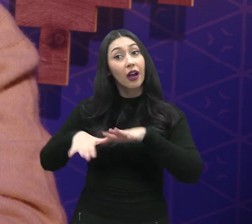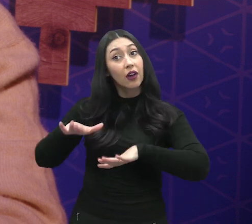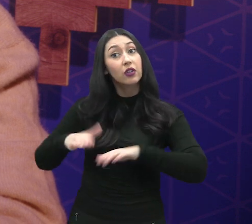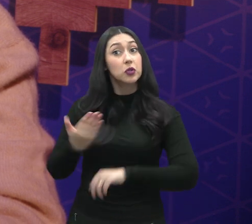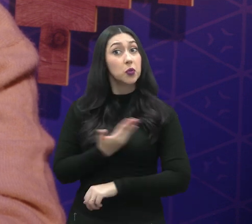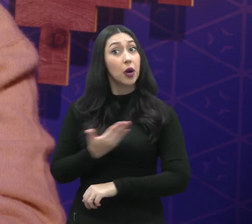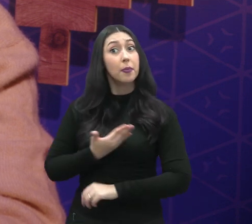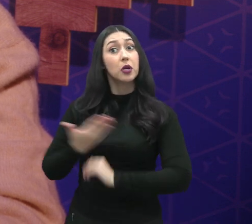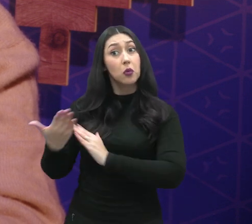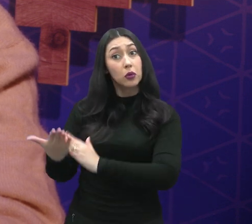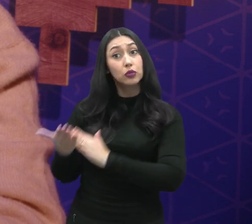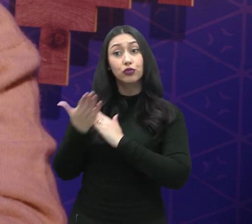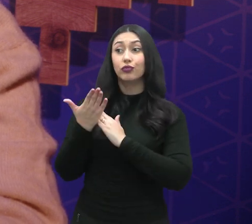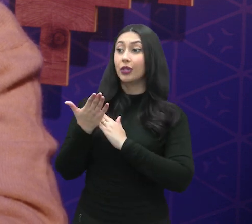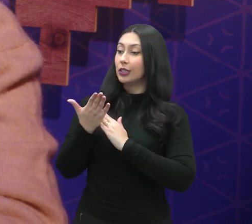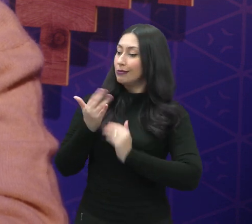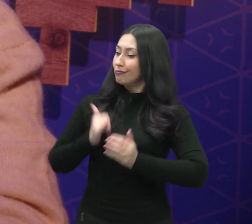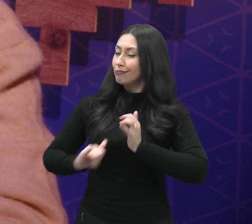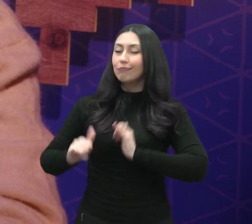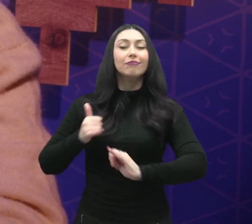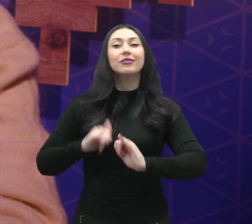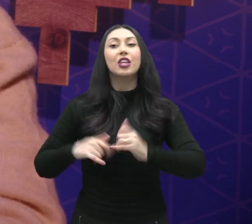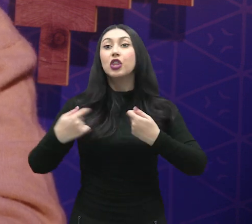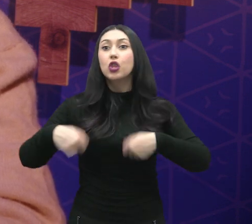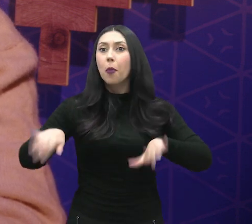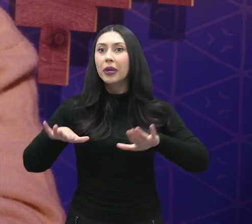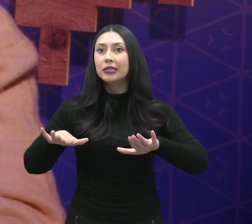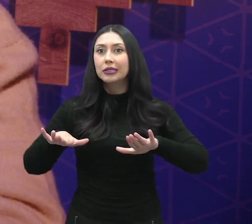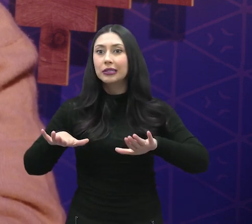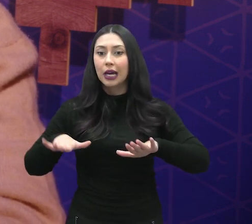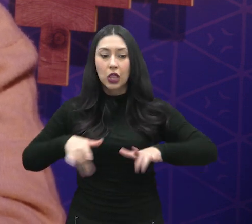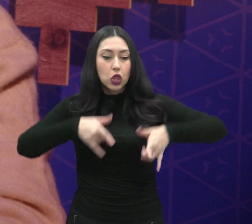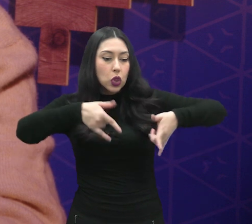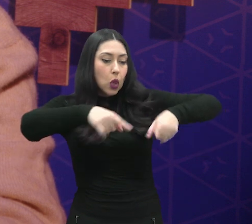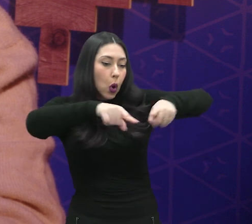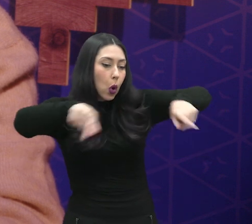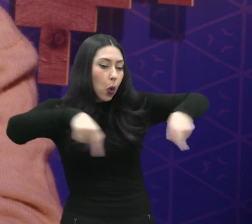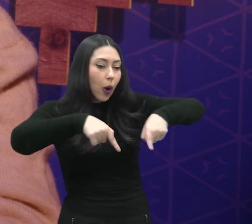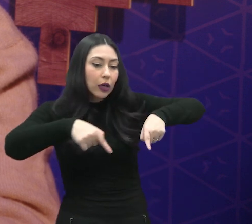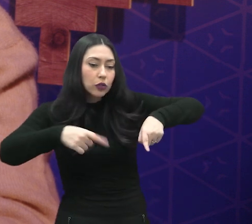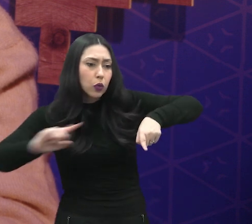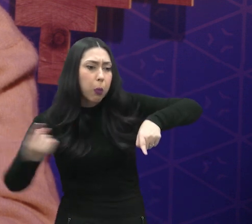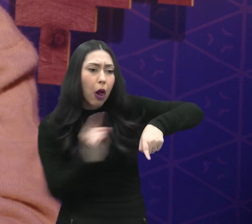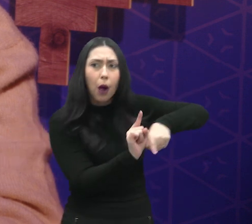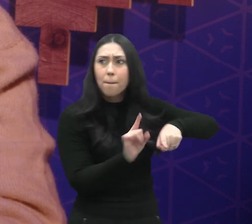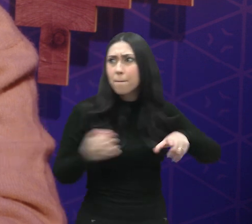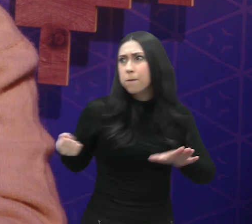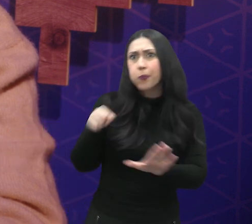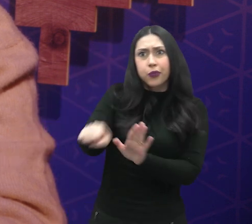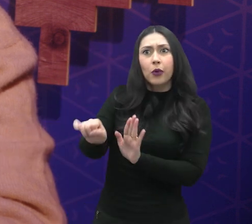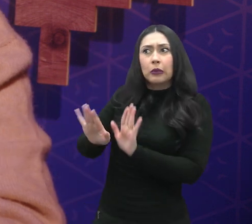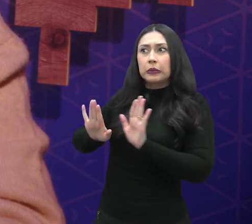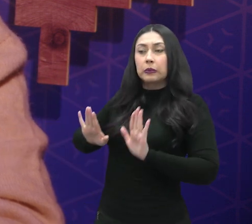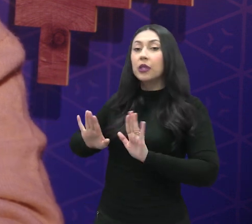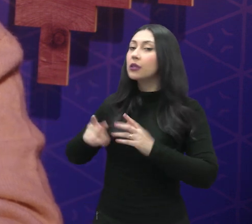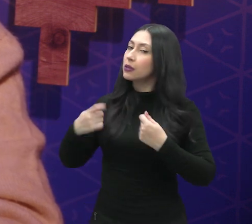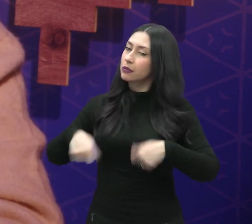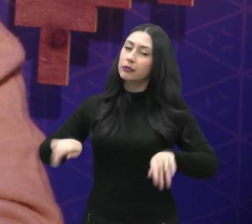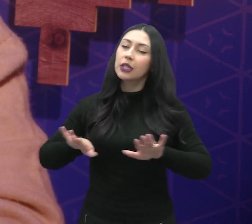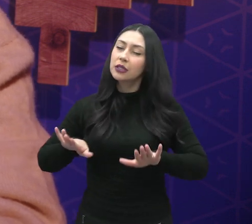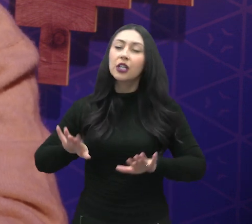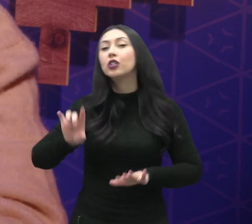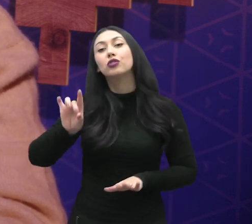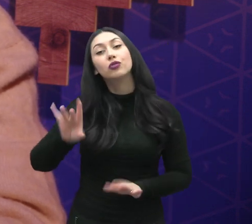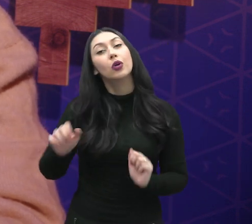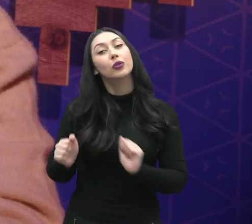te recarrega, né? Que te faz sentir bem. Você não precisa se trancar dentro do quarto para não encontrar